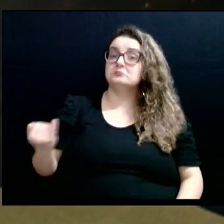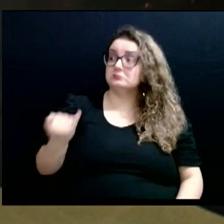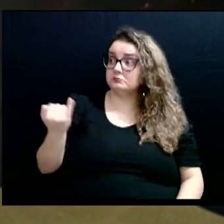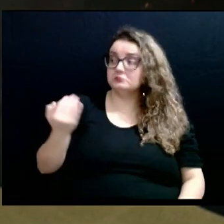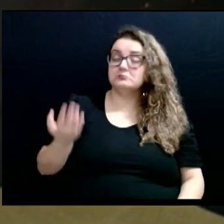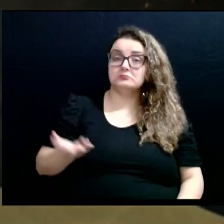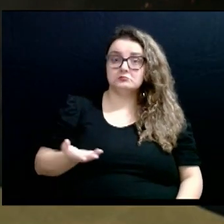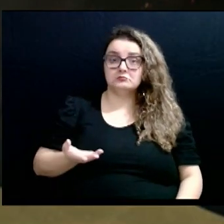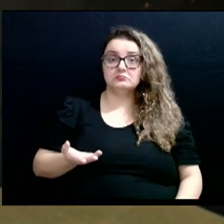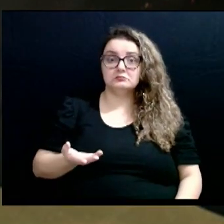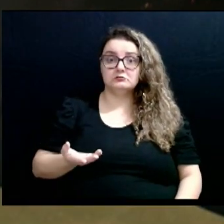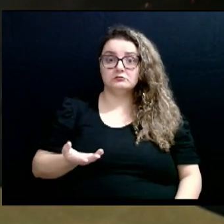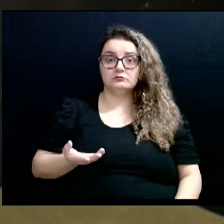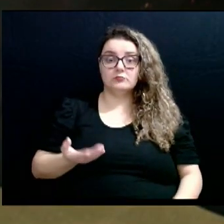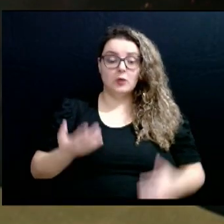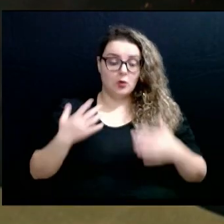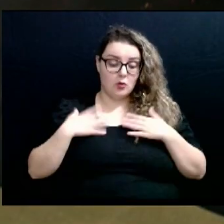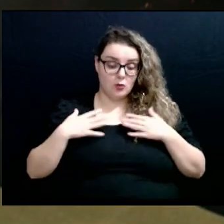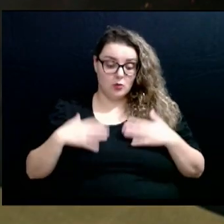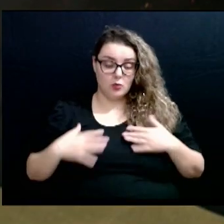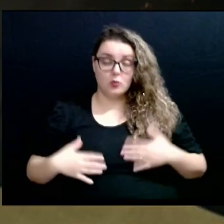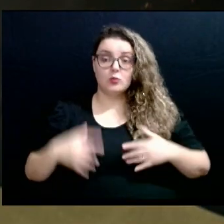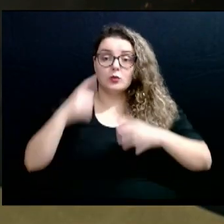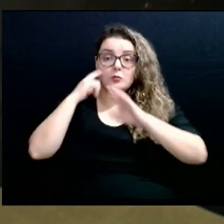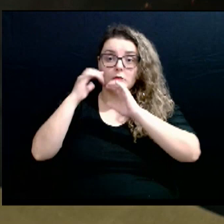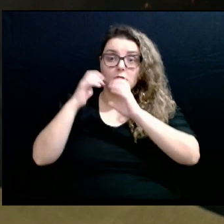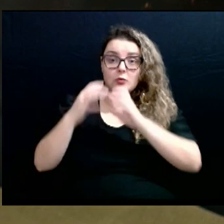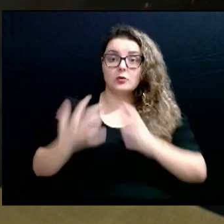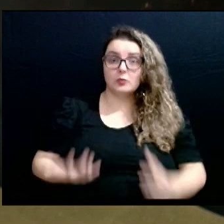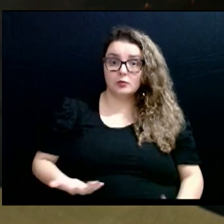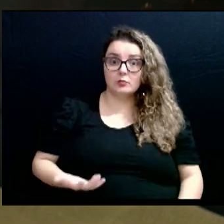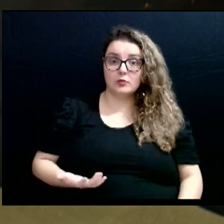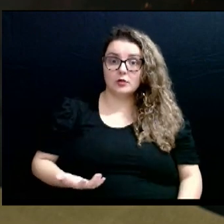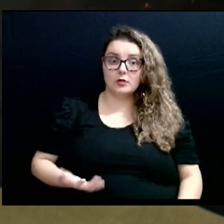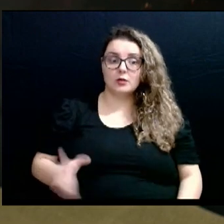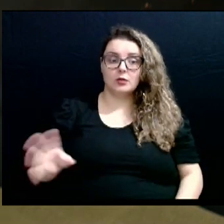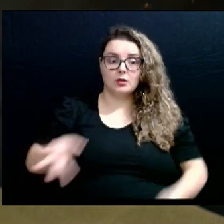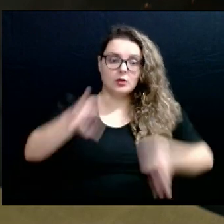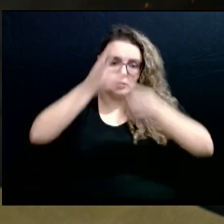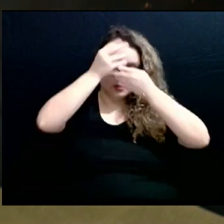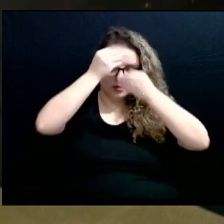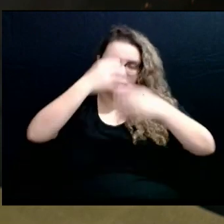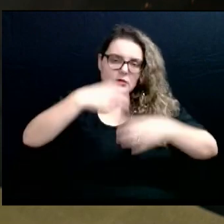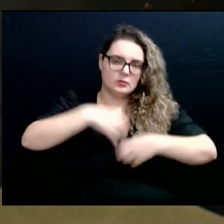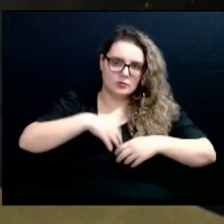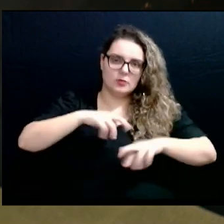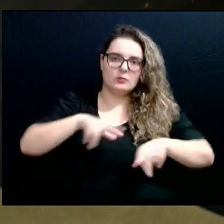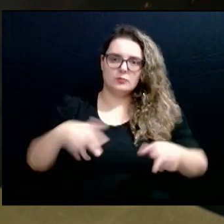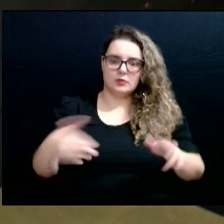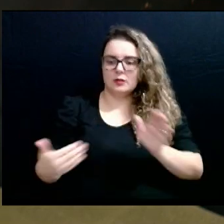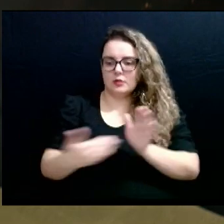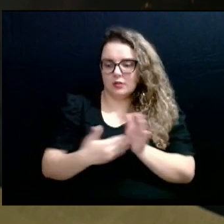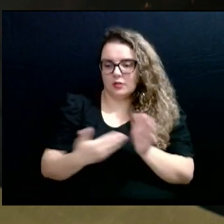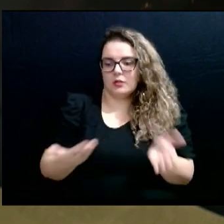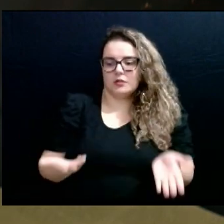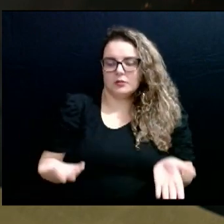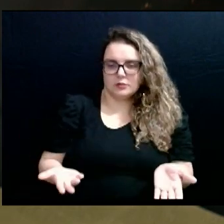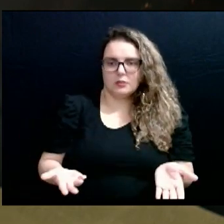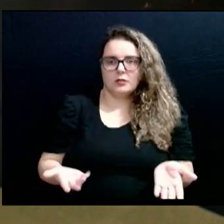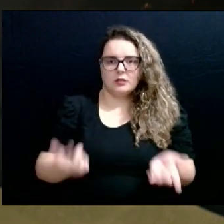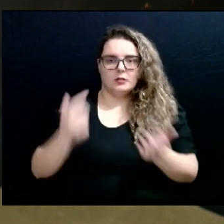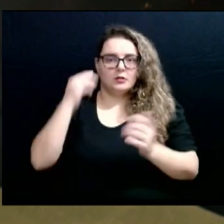O corpo, né? O cérebro, o corpo em si grava emoções, mesmo que a mente ela